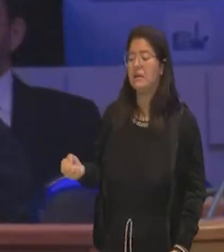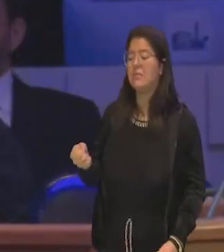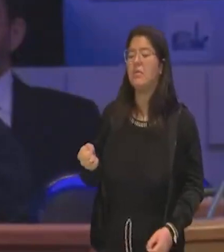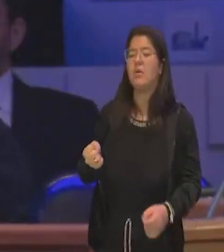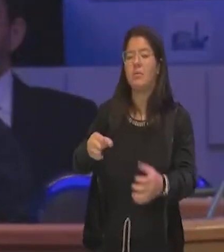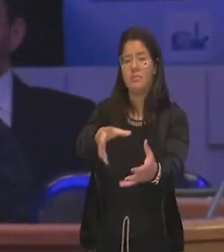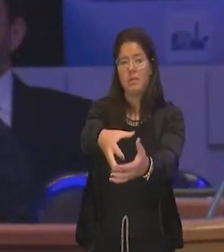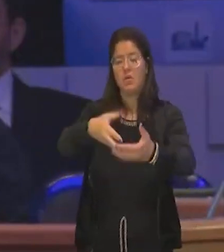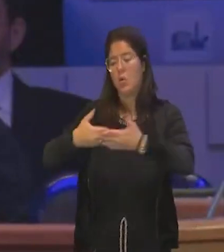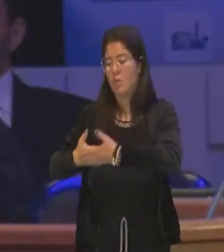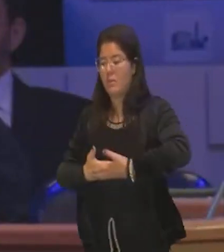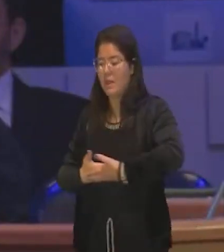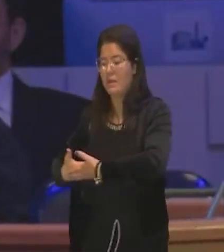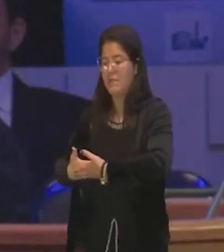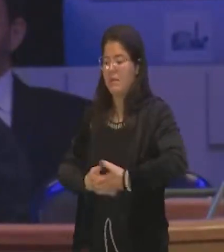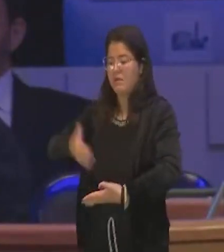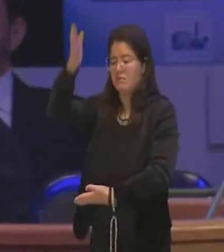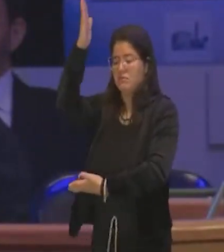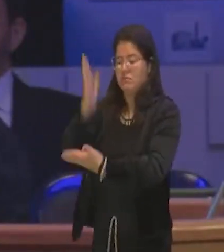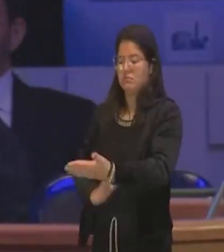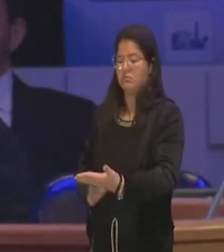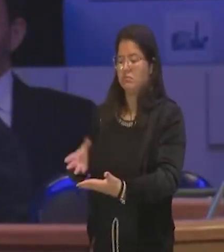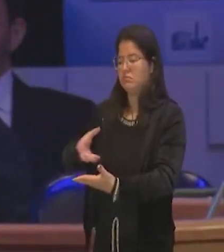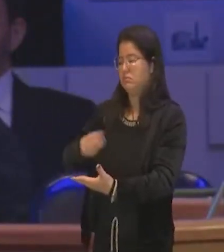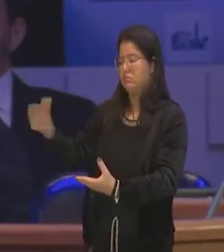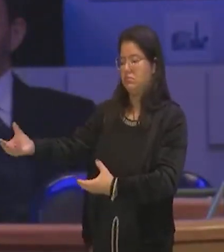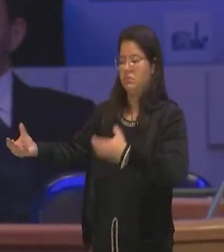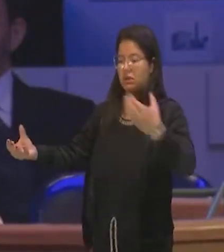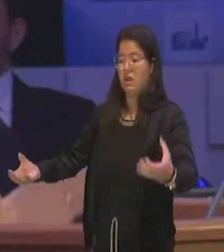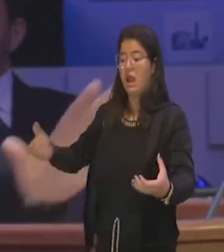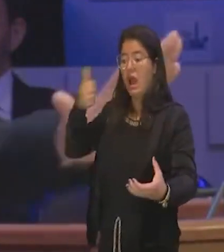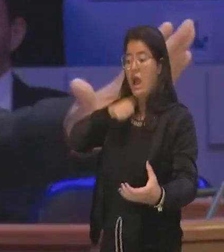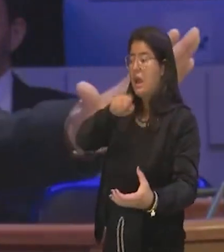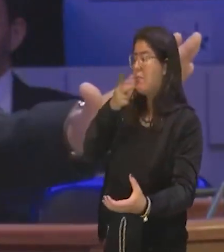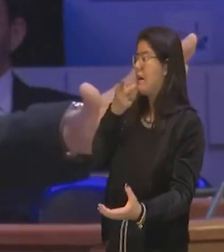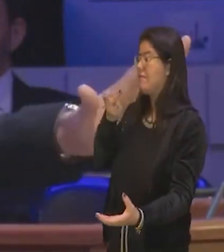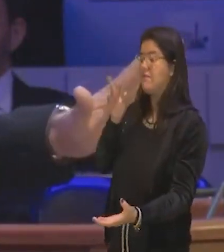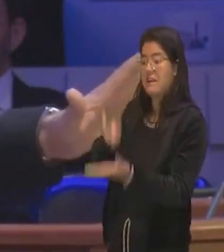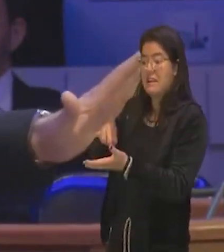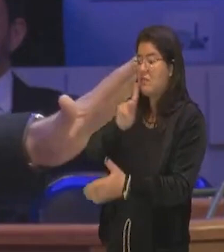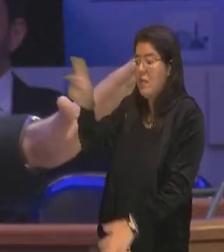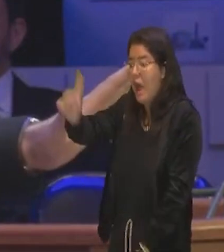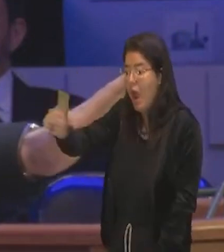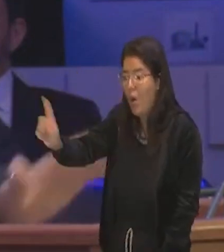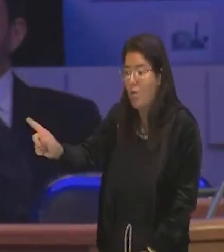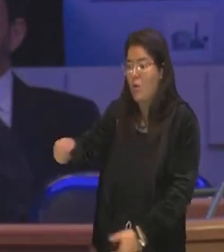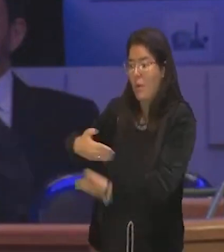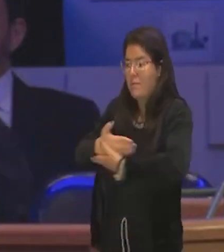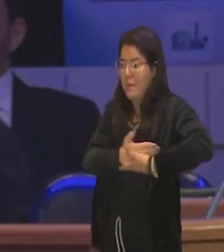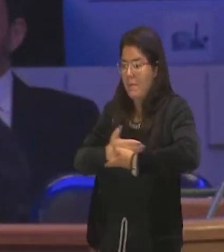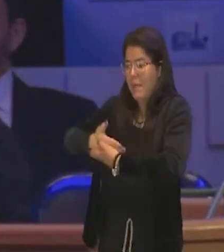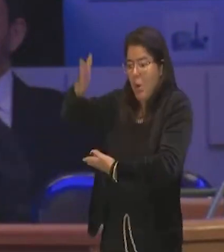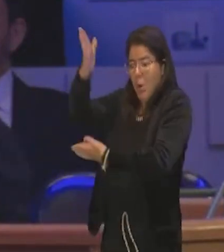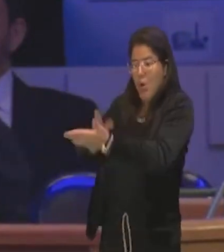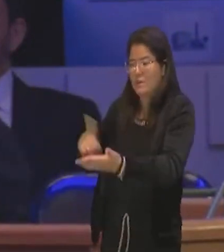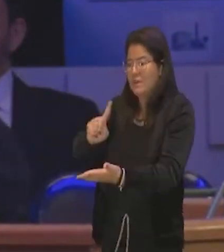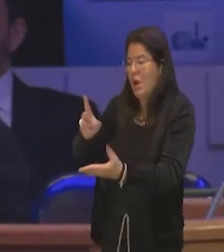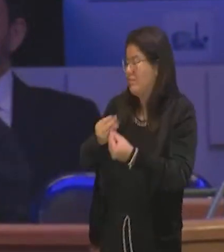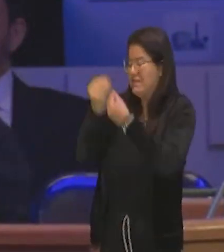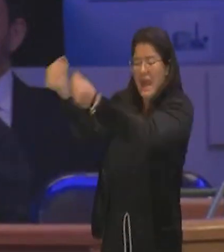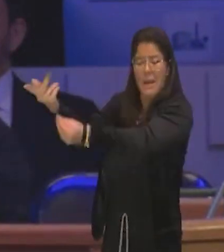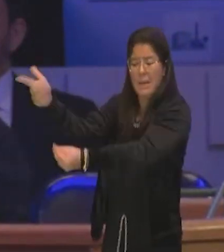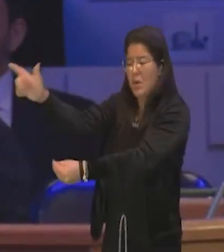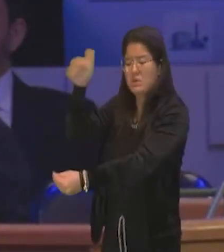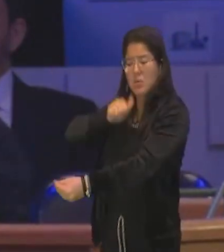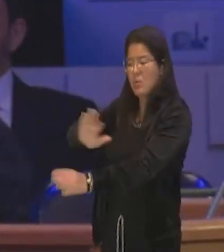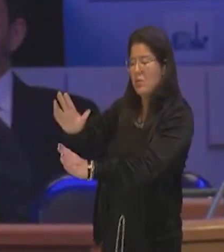criança ao meio e dê a metade para uma e metade para outra. A mãe verdadeira disse: não, Salomão, entregue o filho a esta